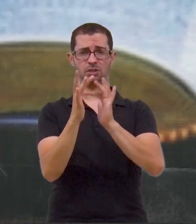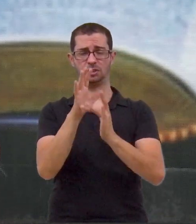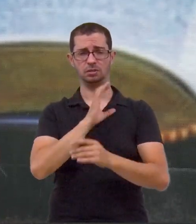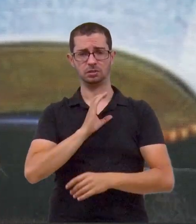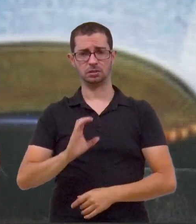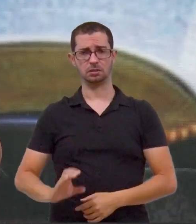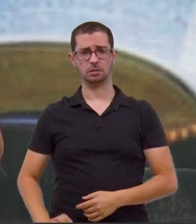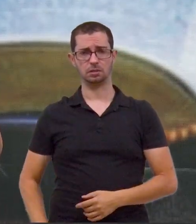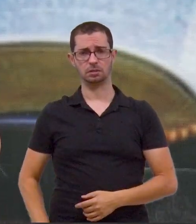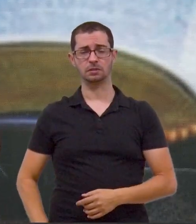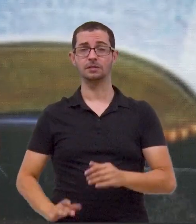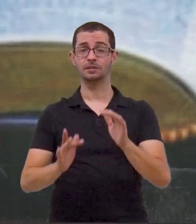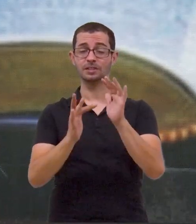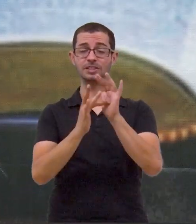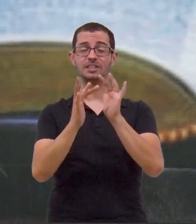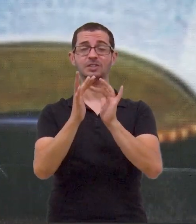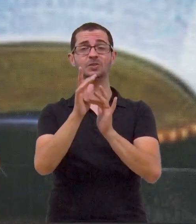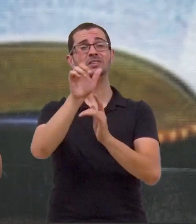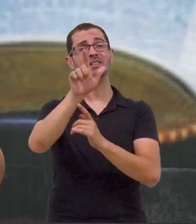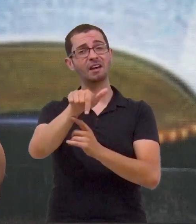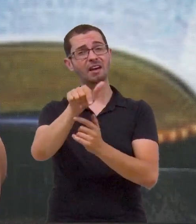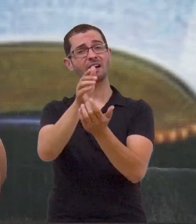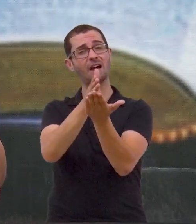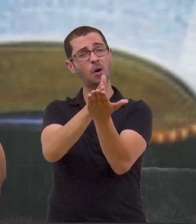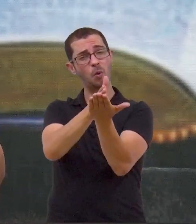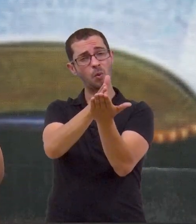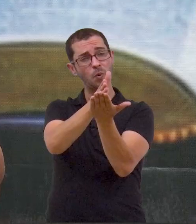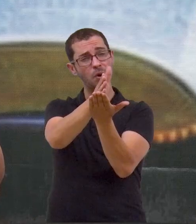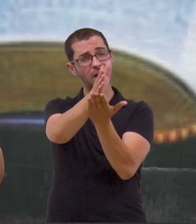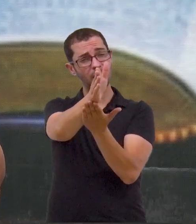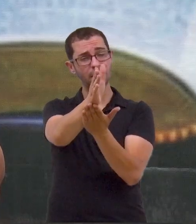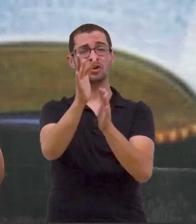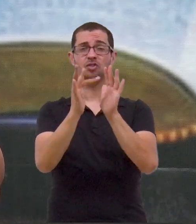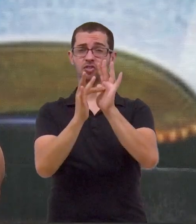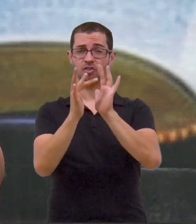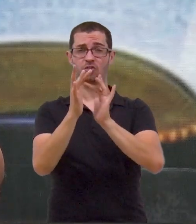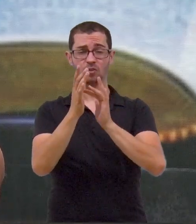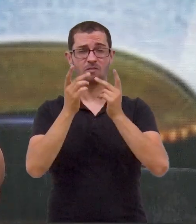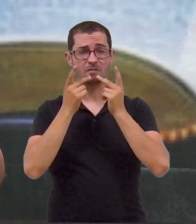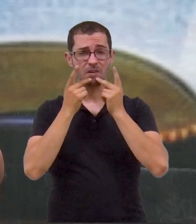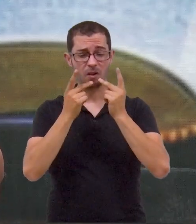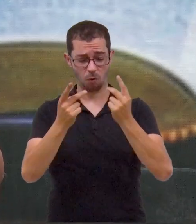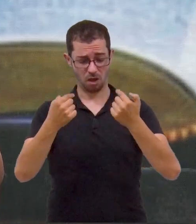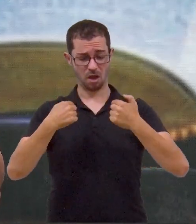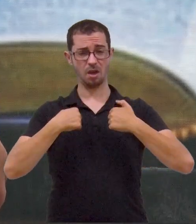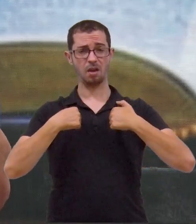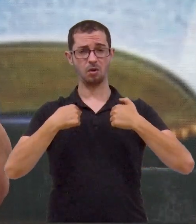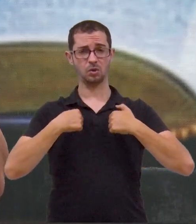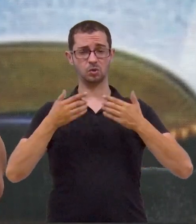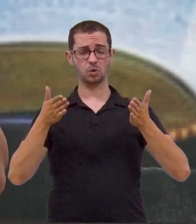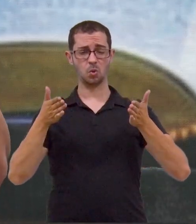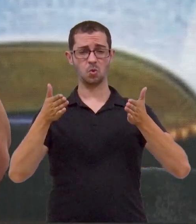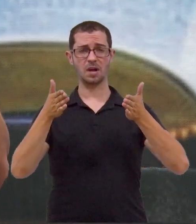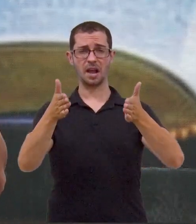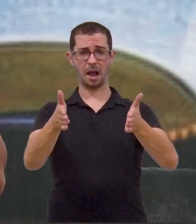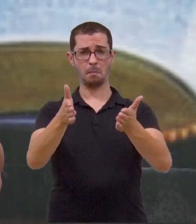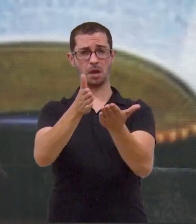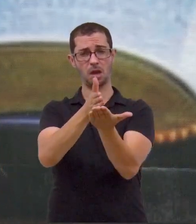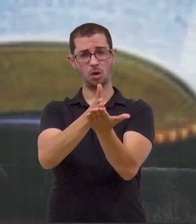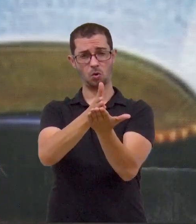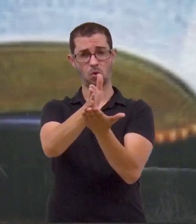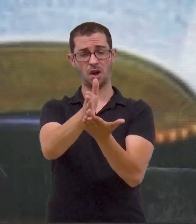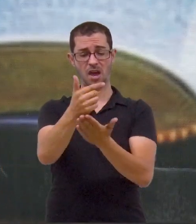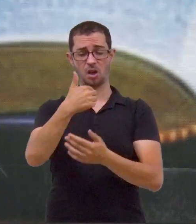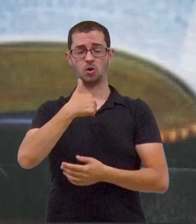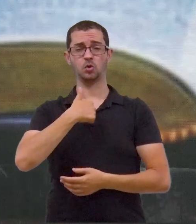se tornou o caminho. Ele disse, eu sou o caminho. Eu sou a verdade.